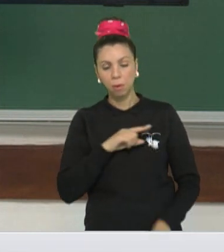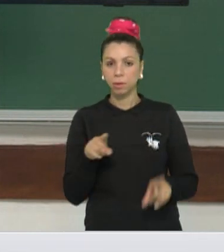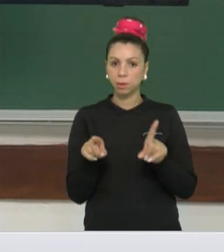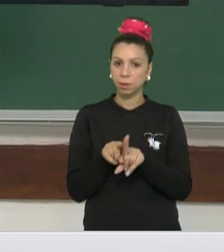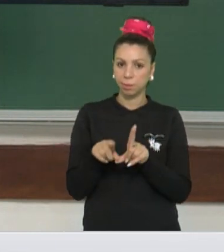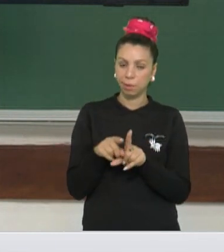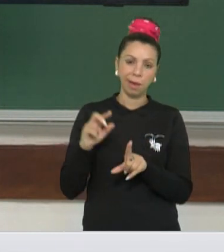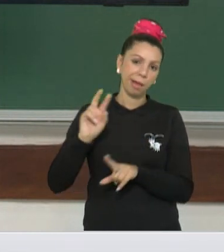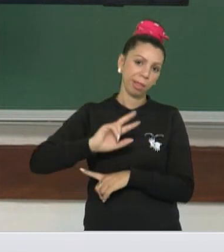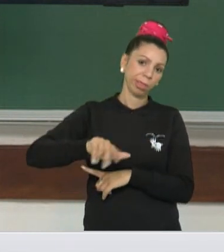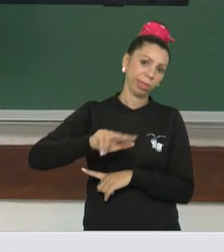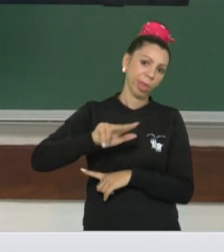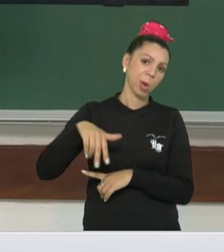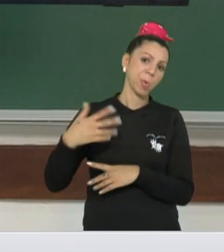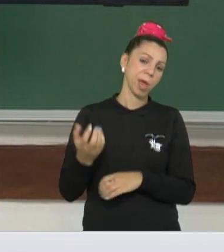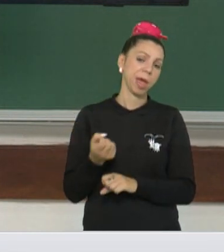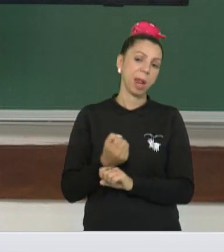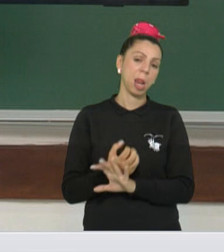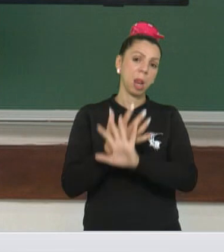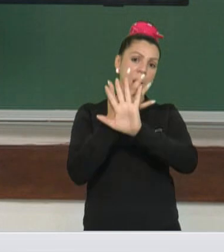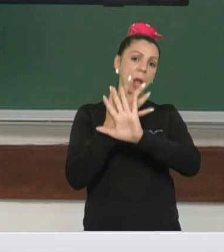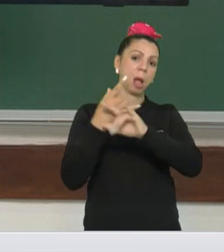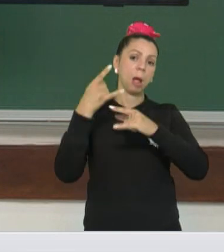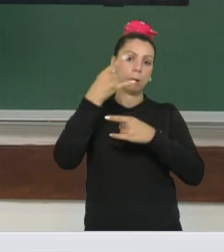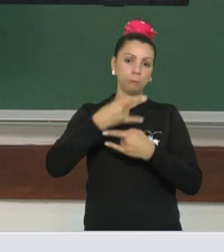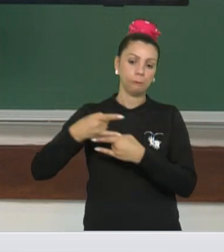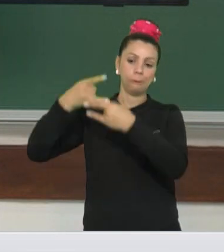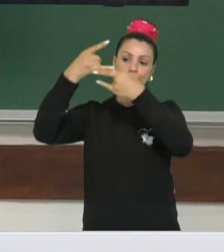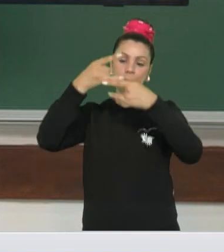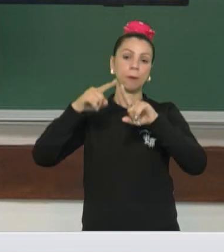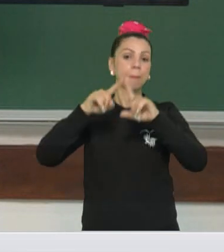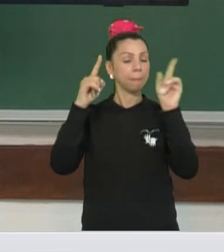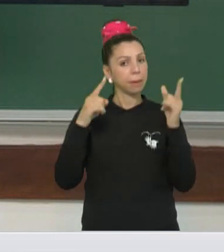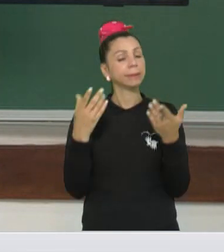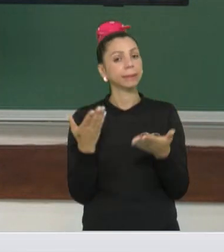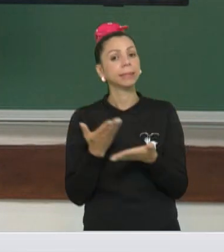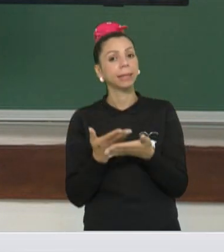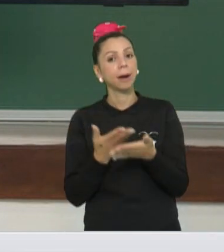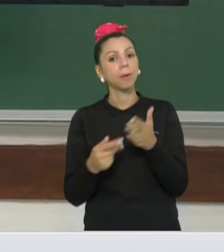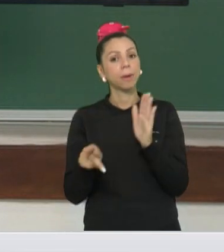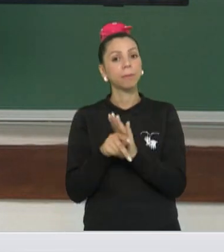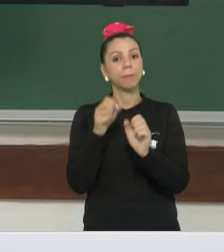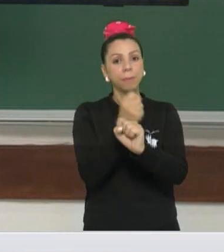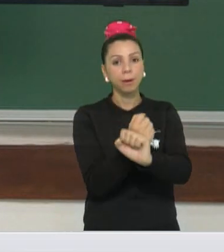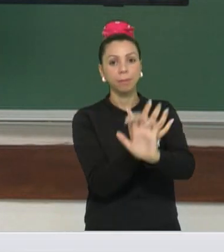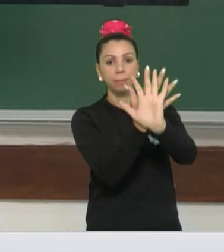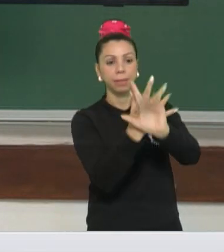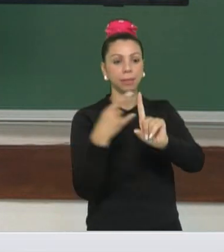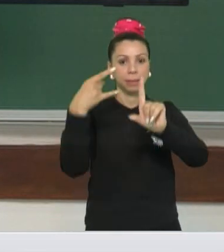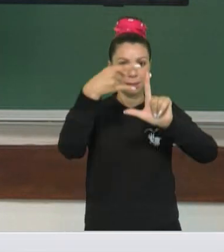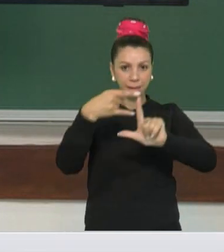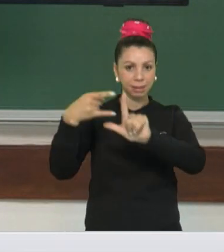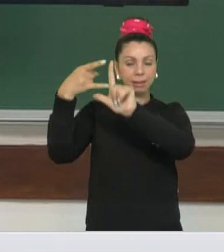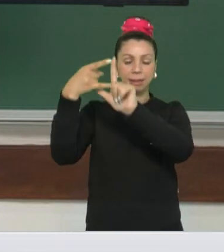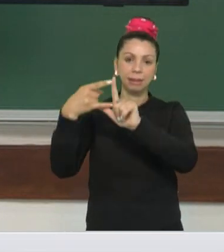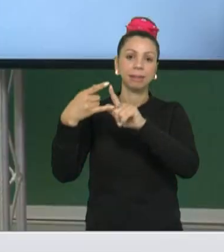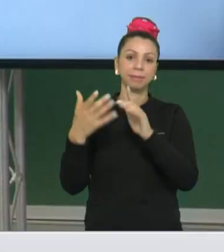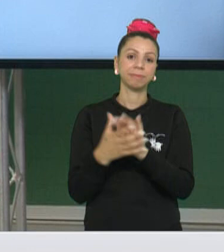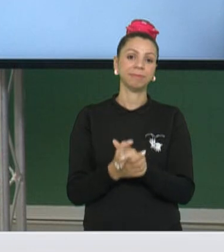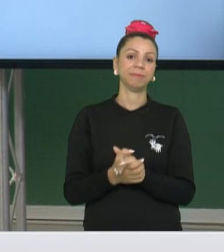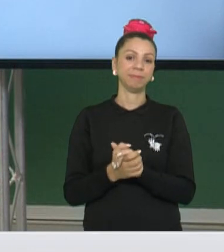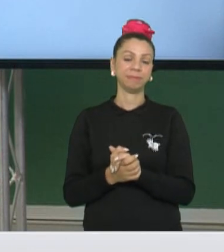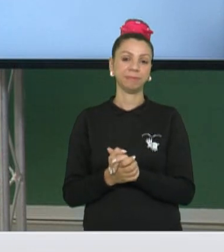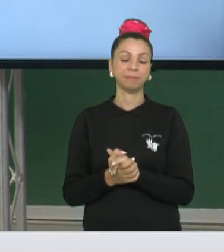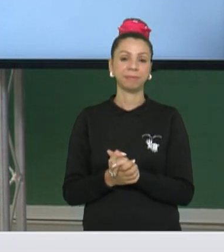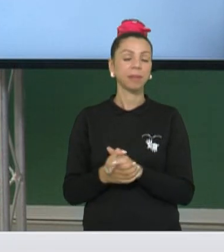live, mas estamos aí por aulas remotas, né? A tecnologia. E o tema de hoje, professora? Anota aí no seu